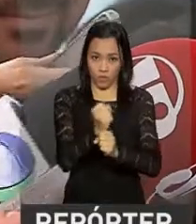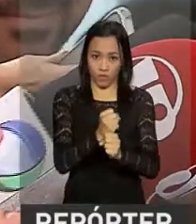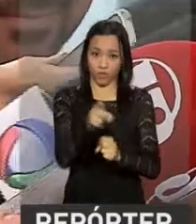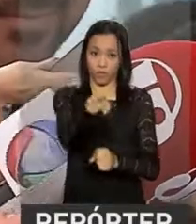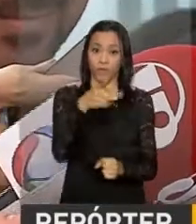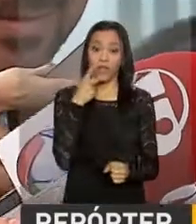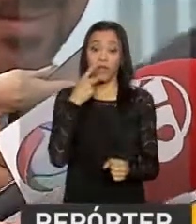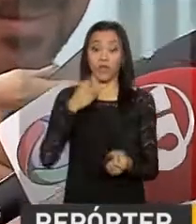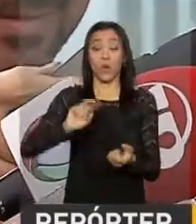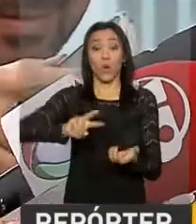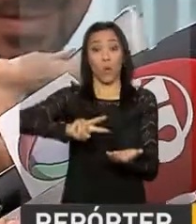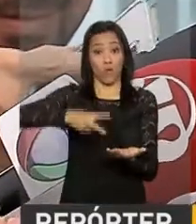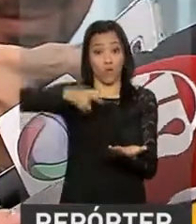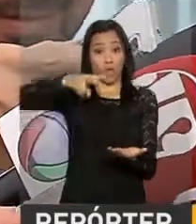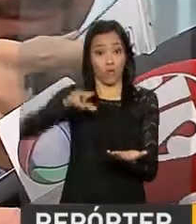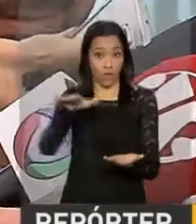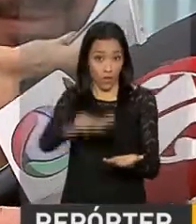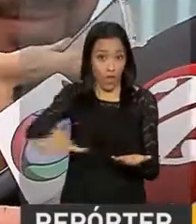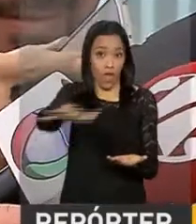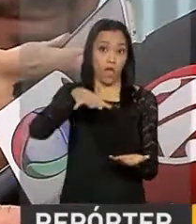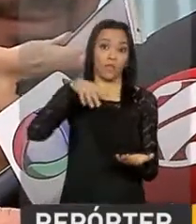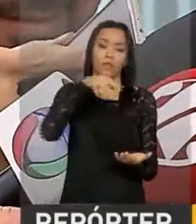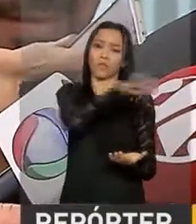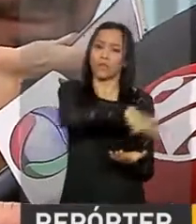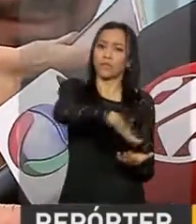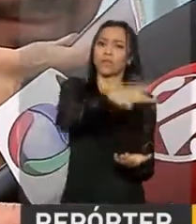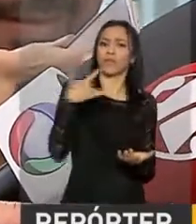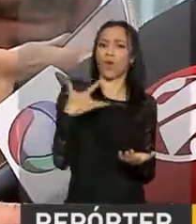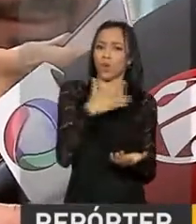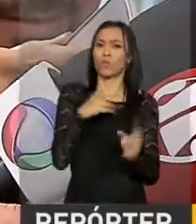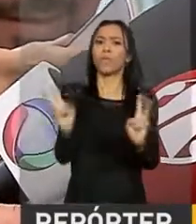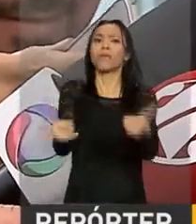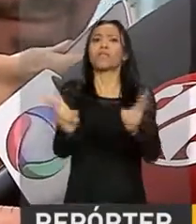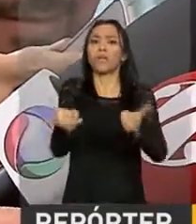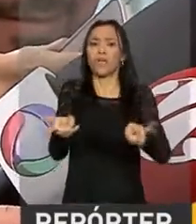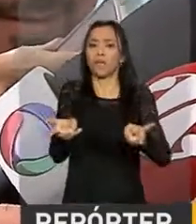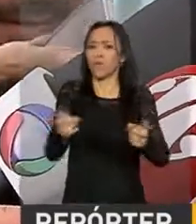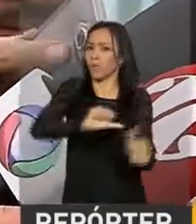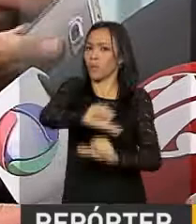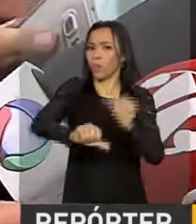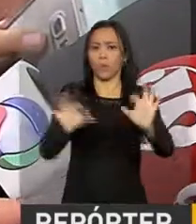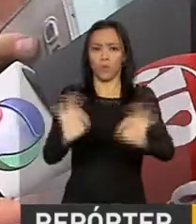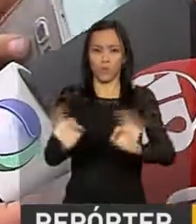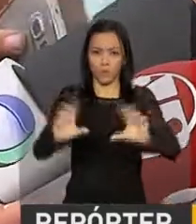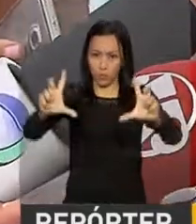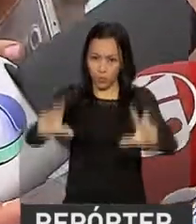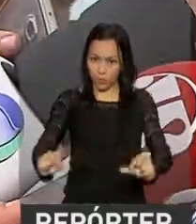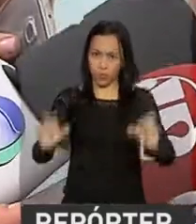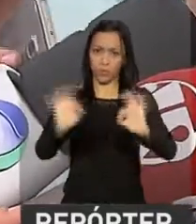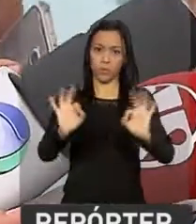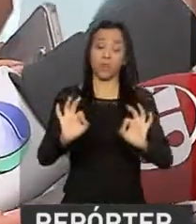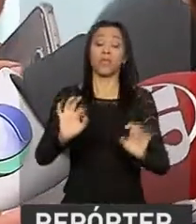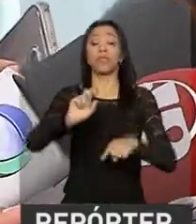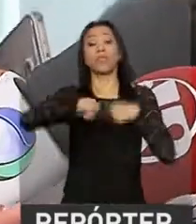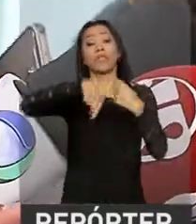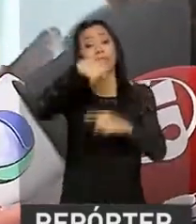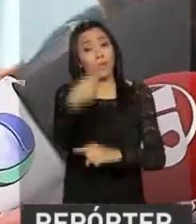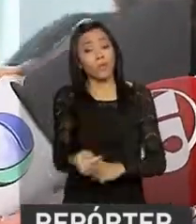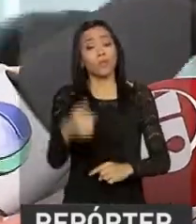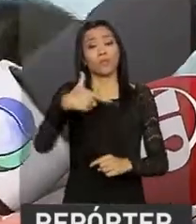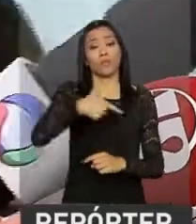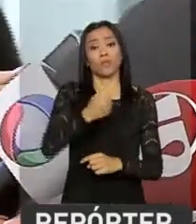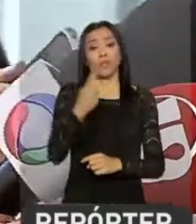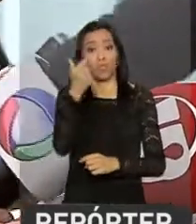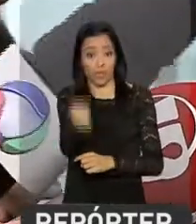eo piso da saúde são mantidos conforme as regras vigentes ea partir de 17 esperamos que a